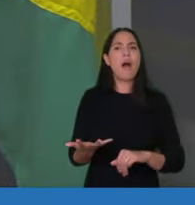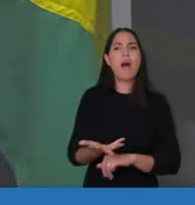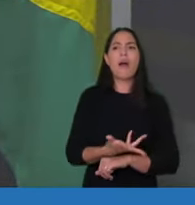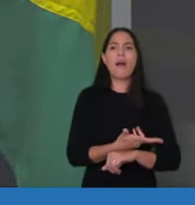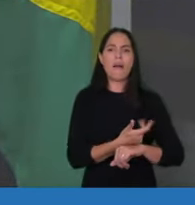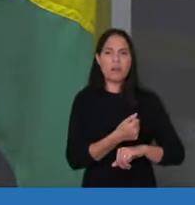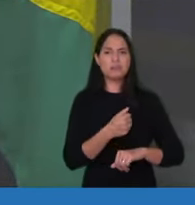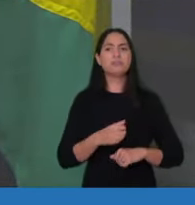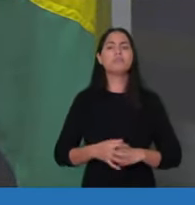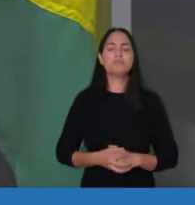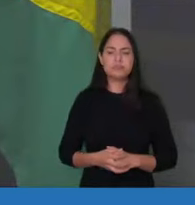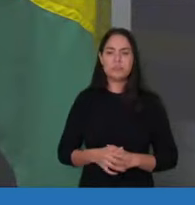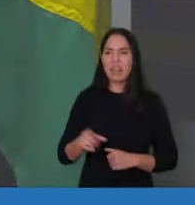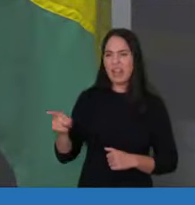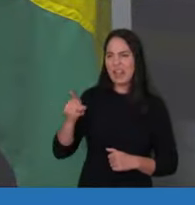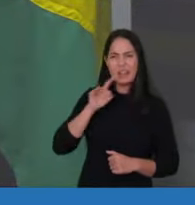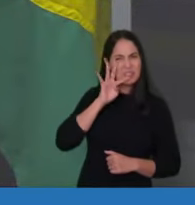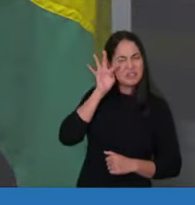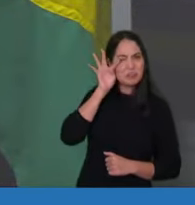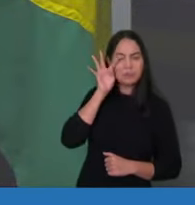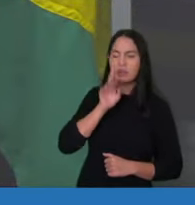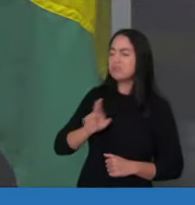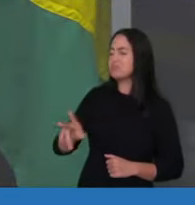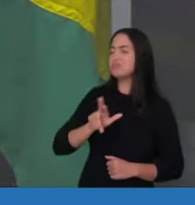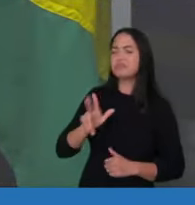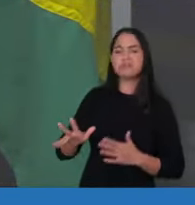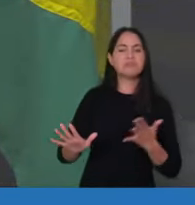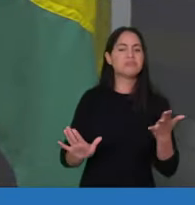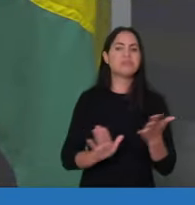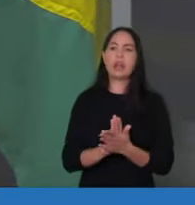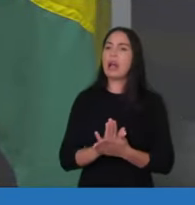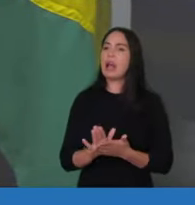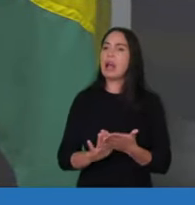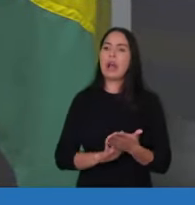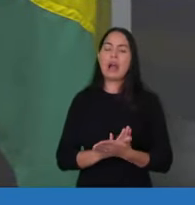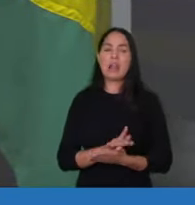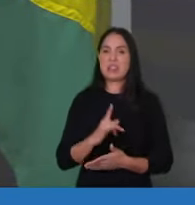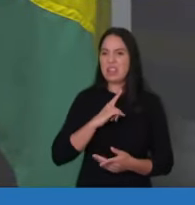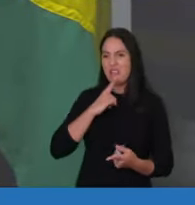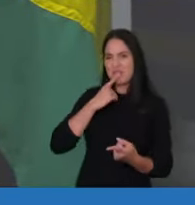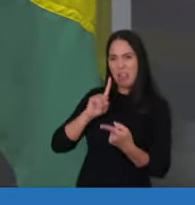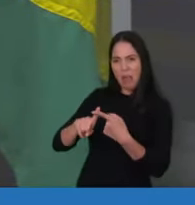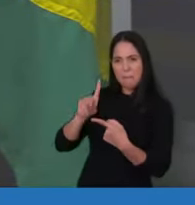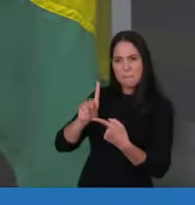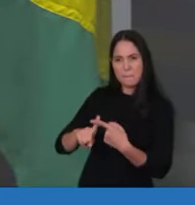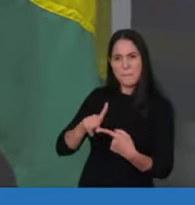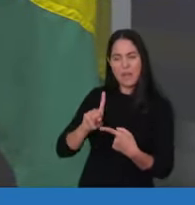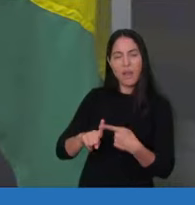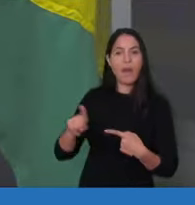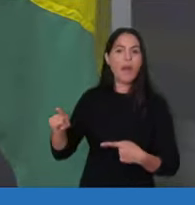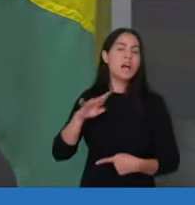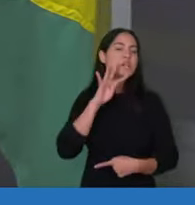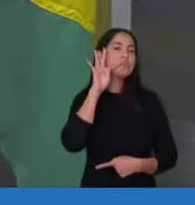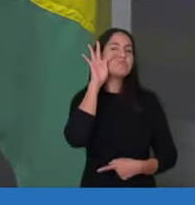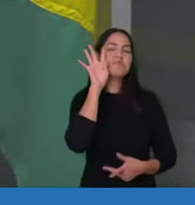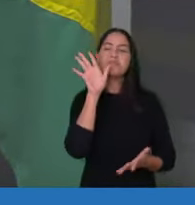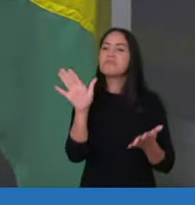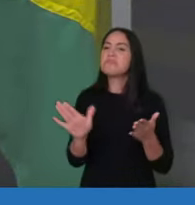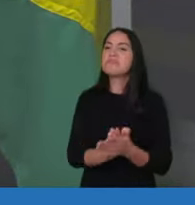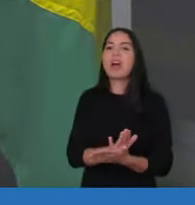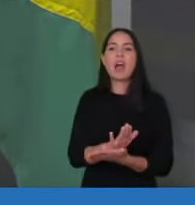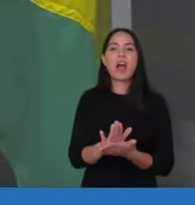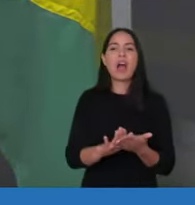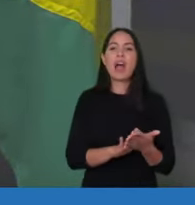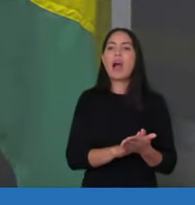intimidou diante das ameaças. Ela não se intimidou. Ela foi defender o seu povo.